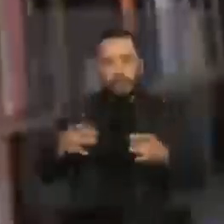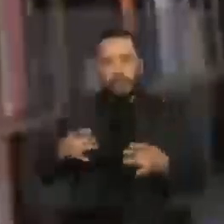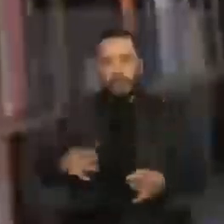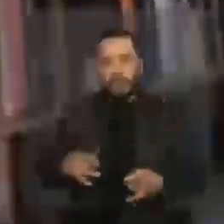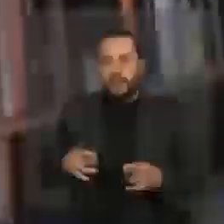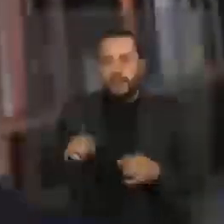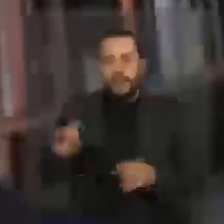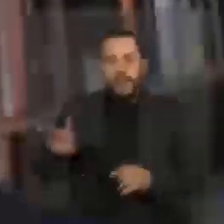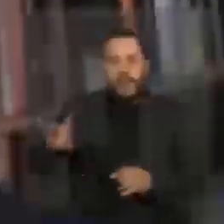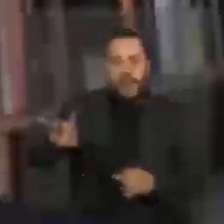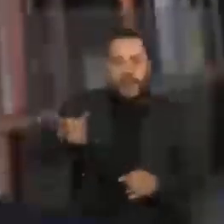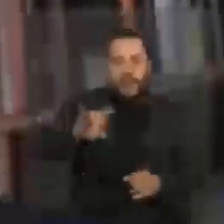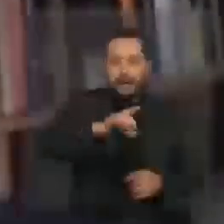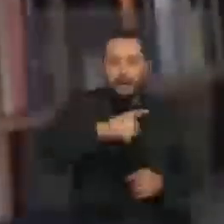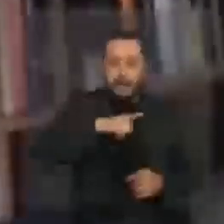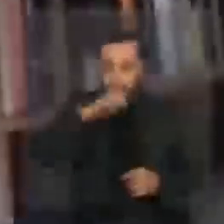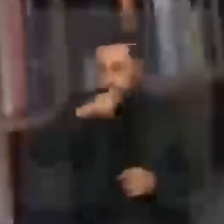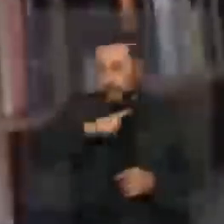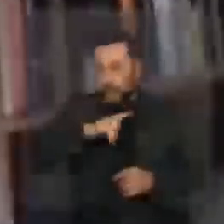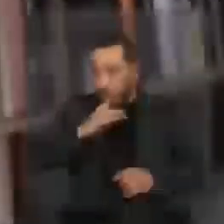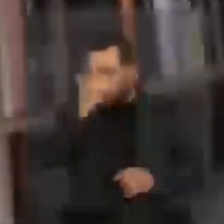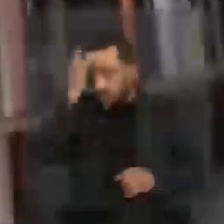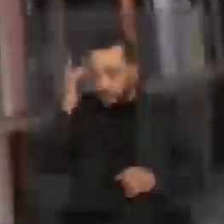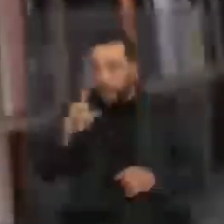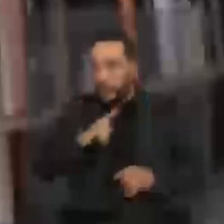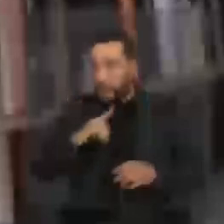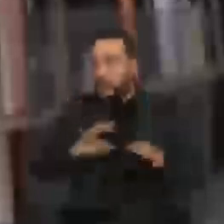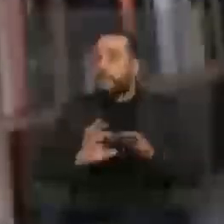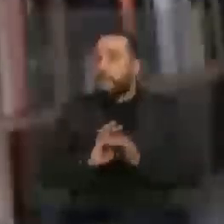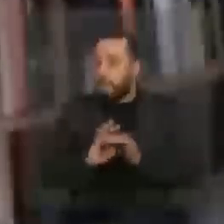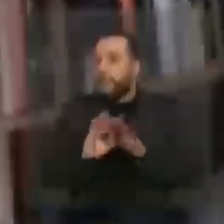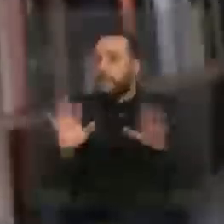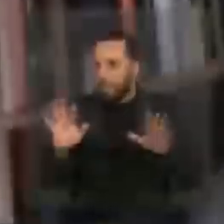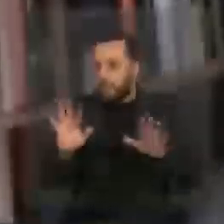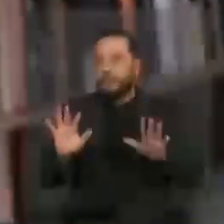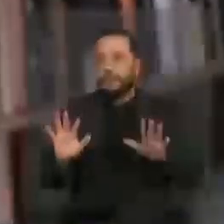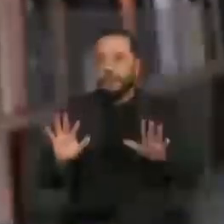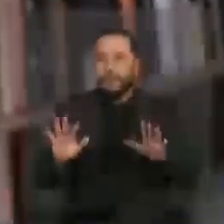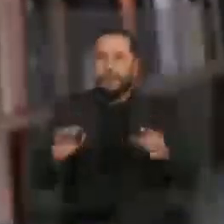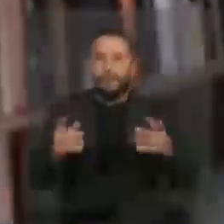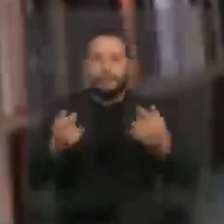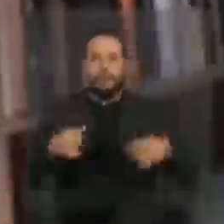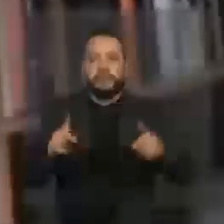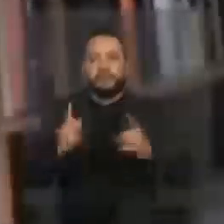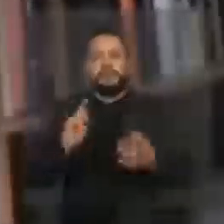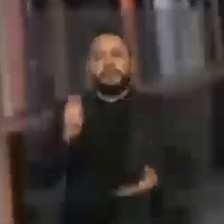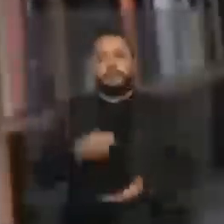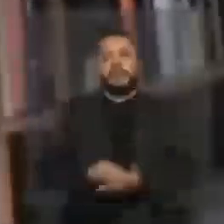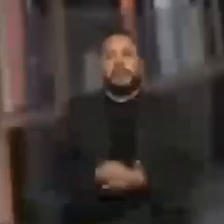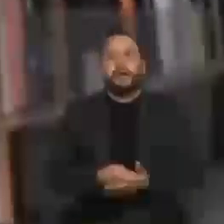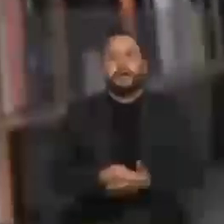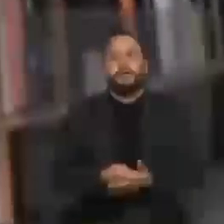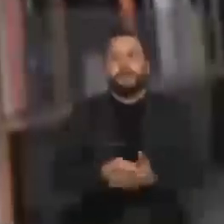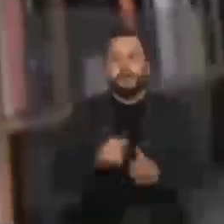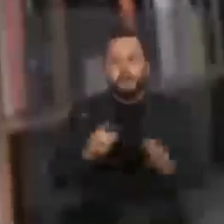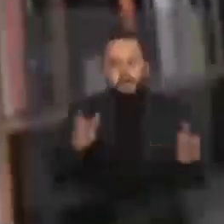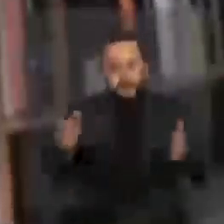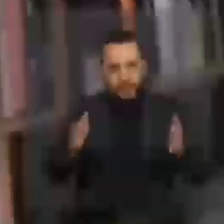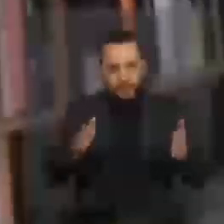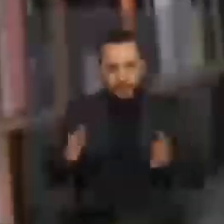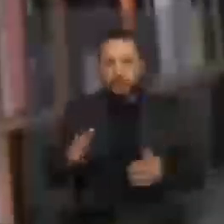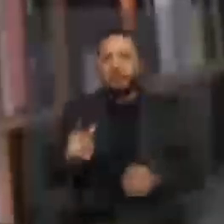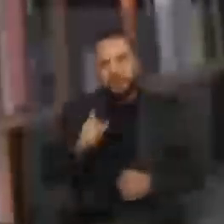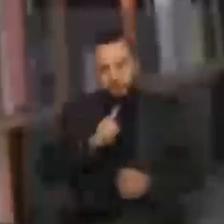esses permissionários também não precisariam, né, ficariam dispensados do pagamento correspondente ao período em que